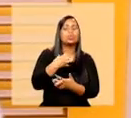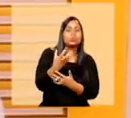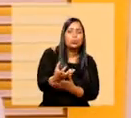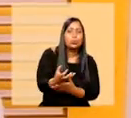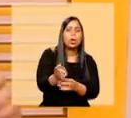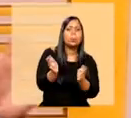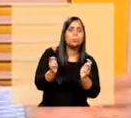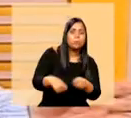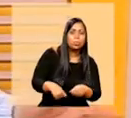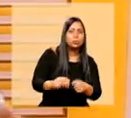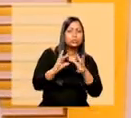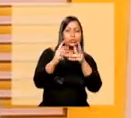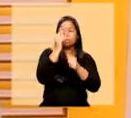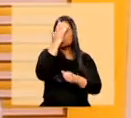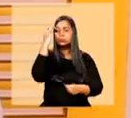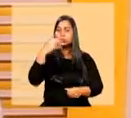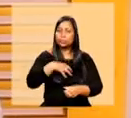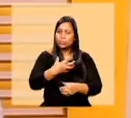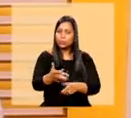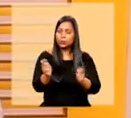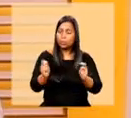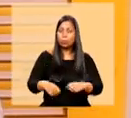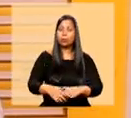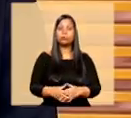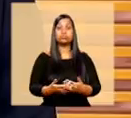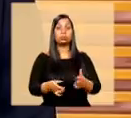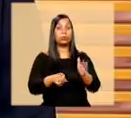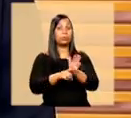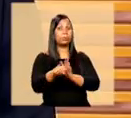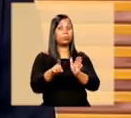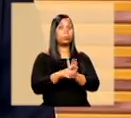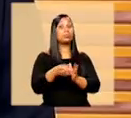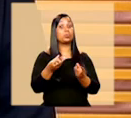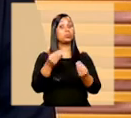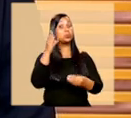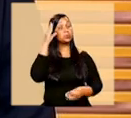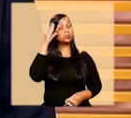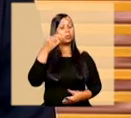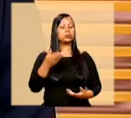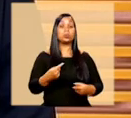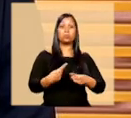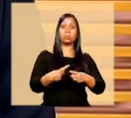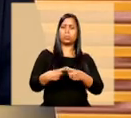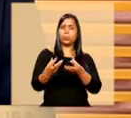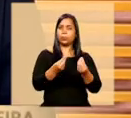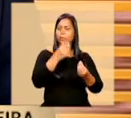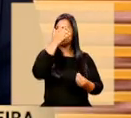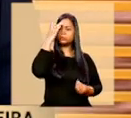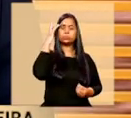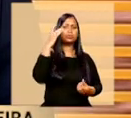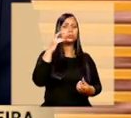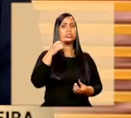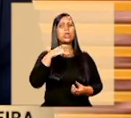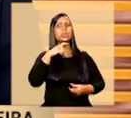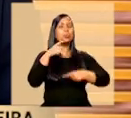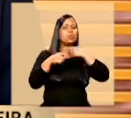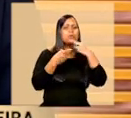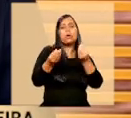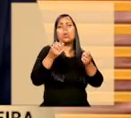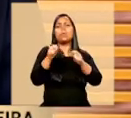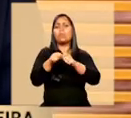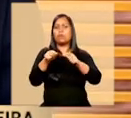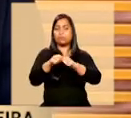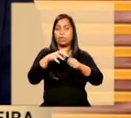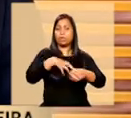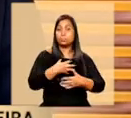que pode doar? Todo mundo pode ser doador de órgãos? Sim, essa é uma pergunta super interessante, porque muitas pessoas ainda têm dúvidas